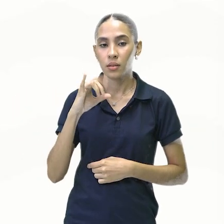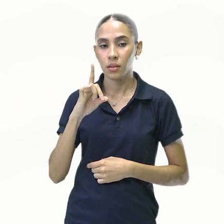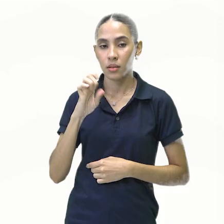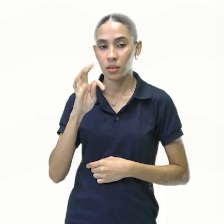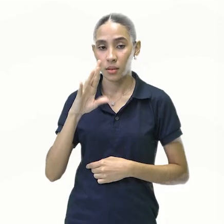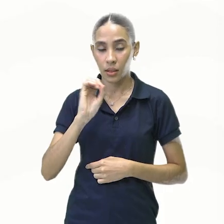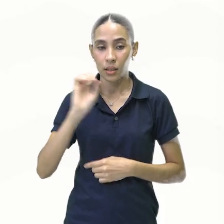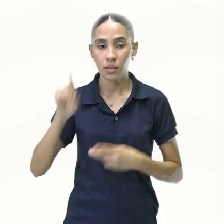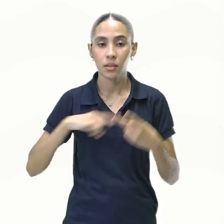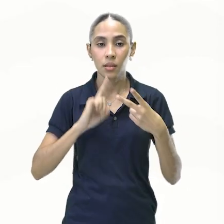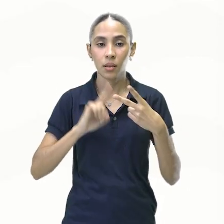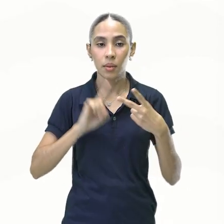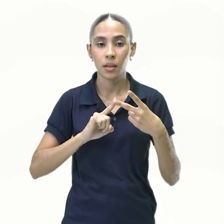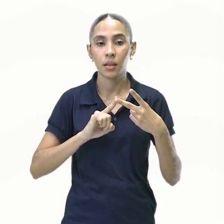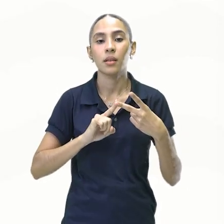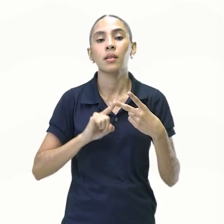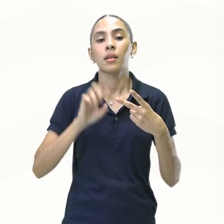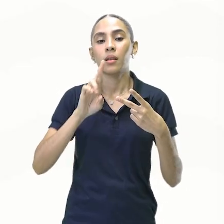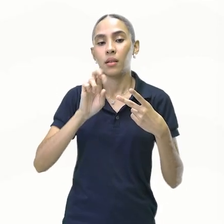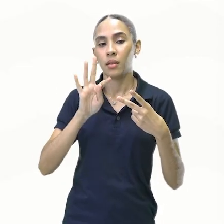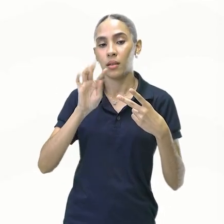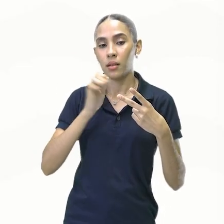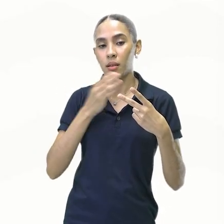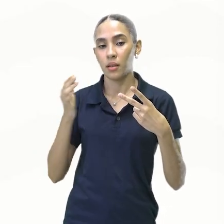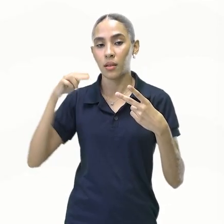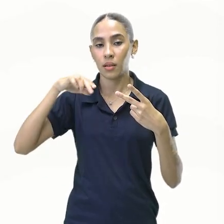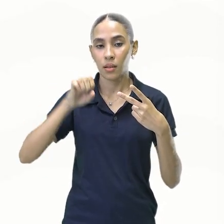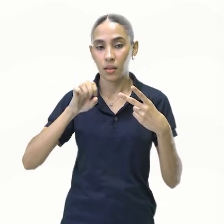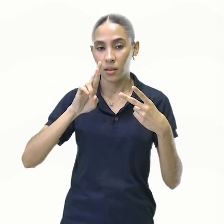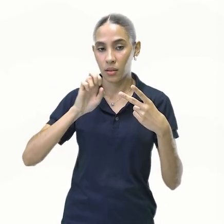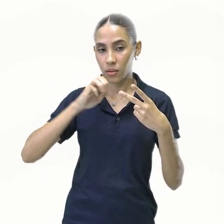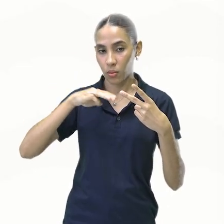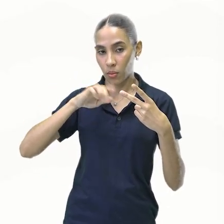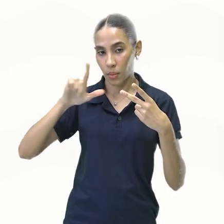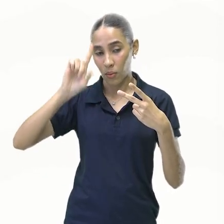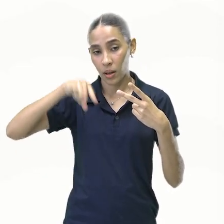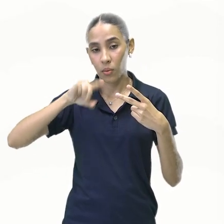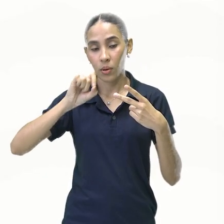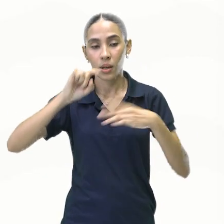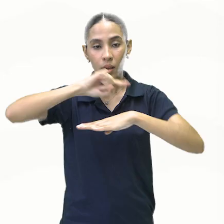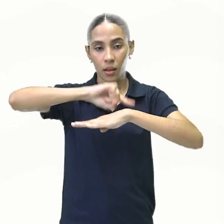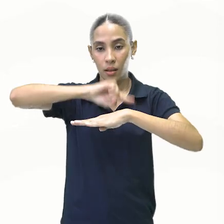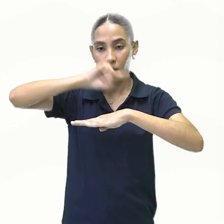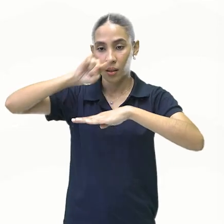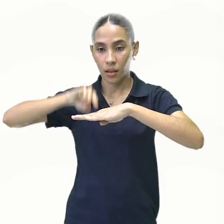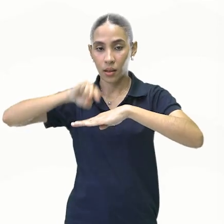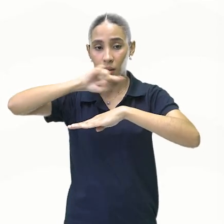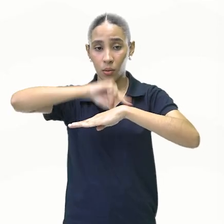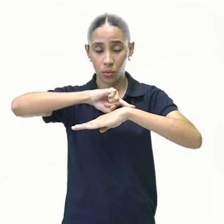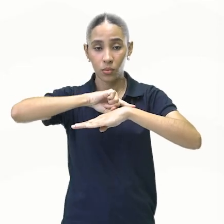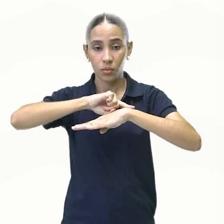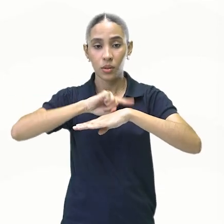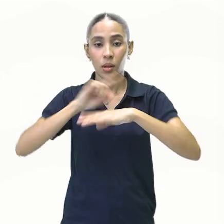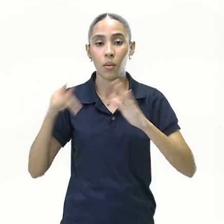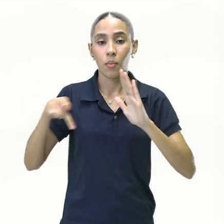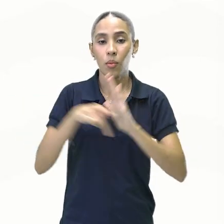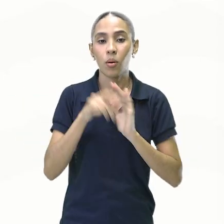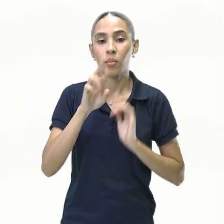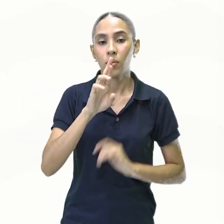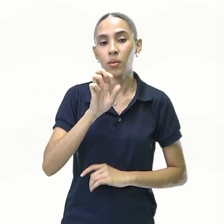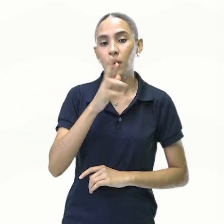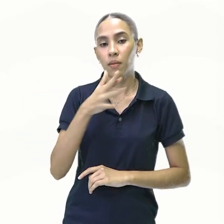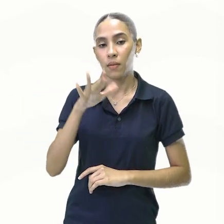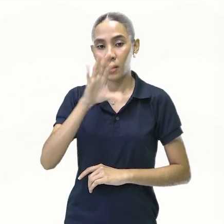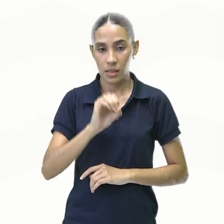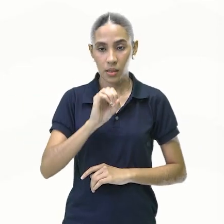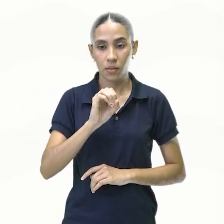ângulo de incidência, é igual ao ângulo de reflexão, que é formado entre o raio refletido e a reta normal. O ângulo